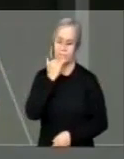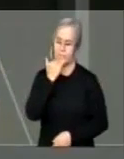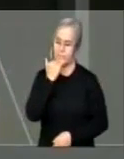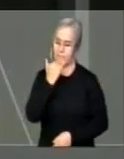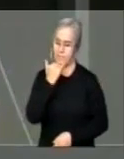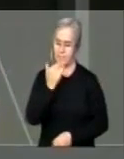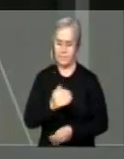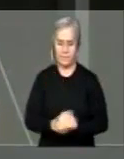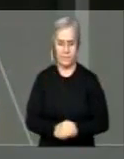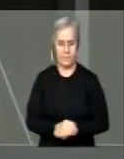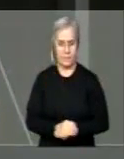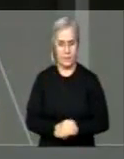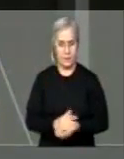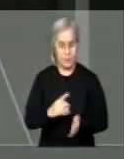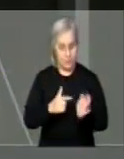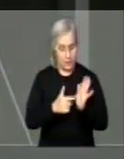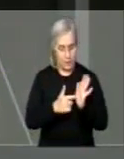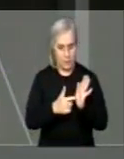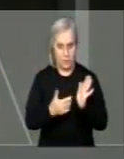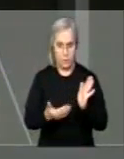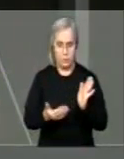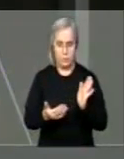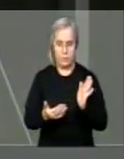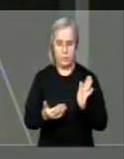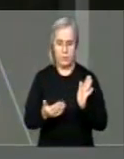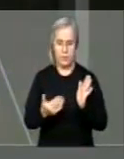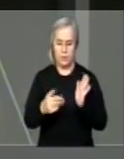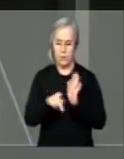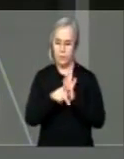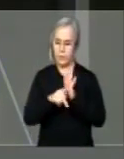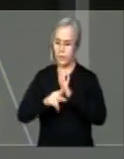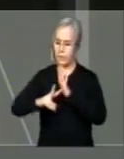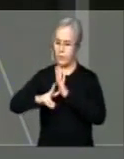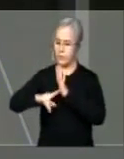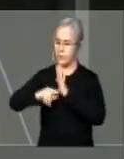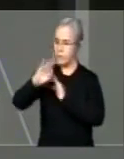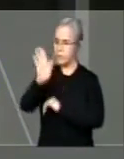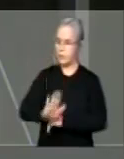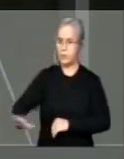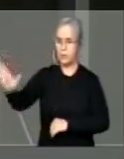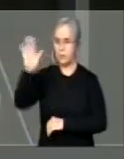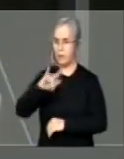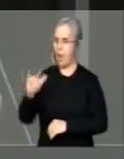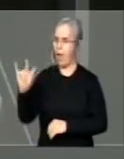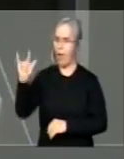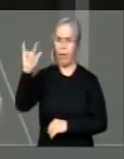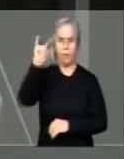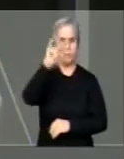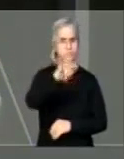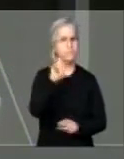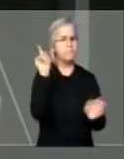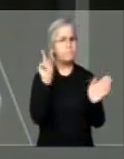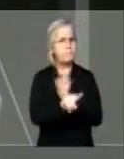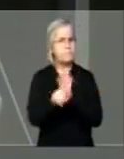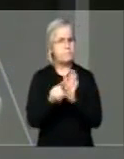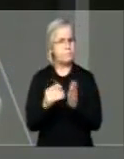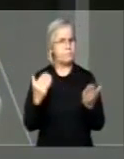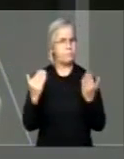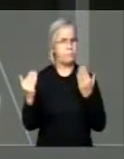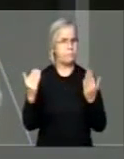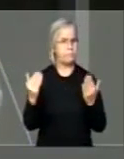transporte aéreo, tem essa essência que o próprio Sindicato Nacional dos Aeroviários questiona, de